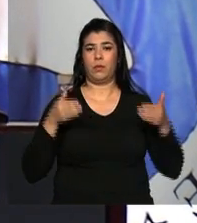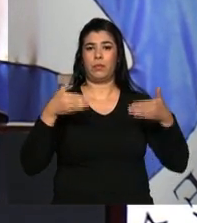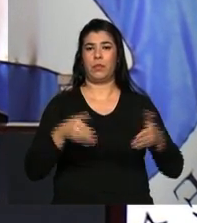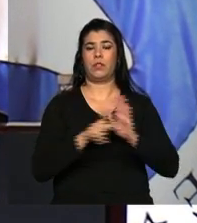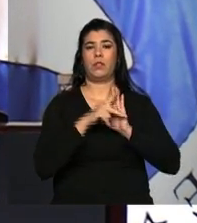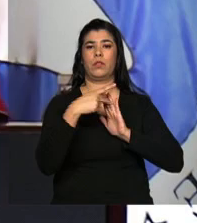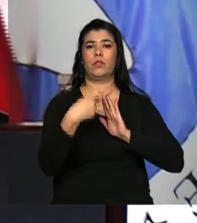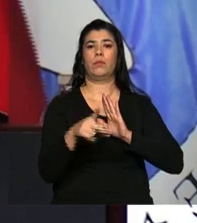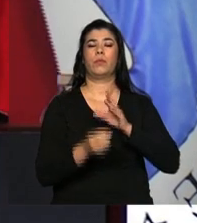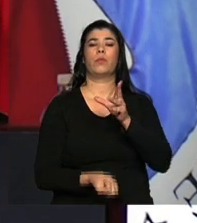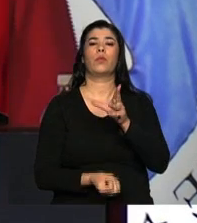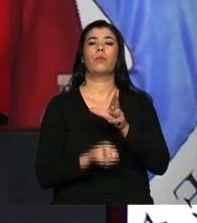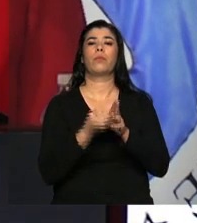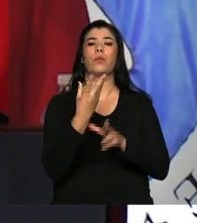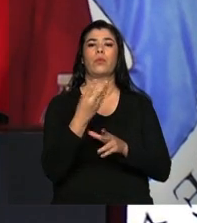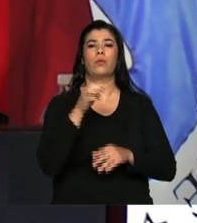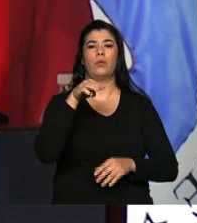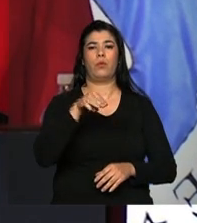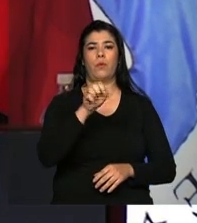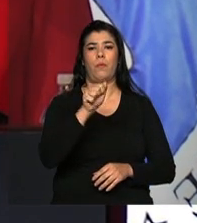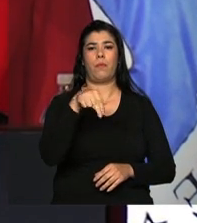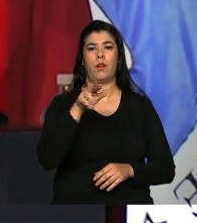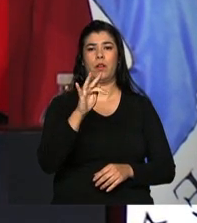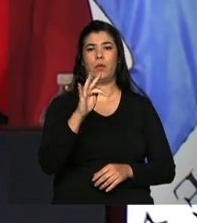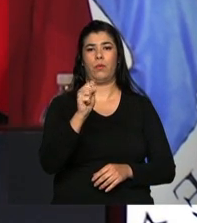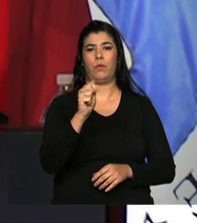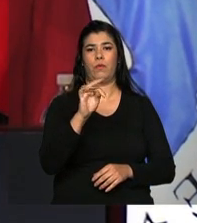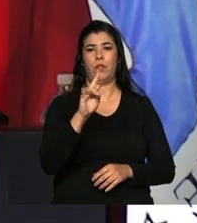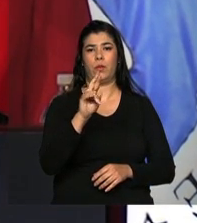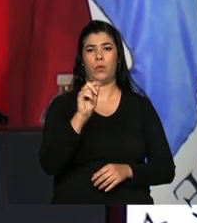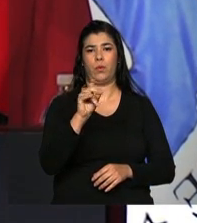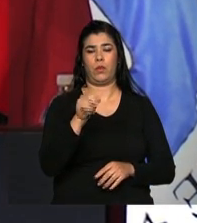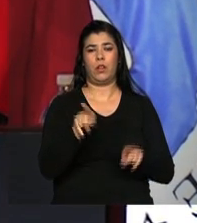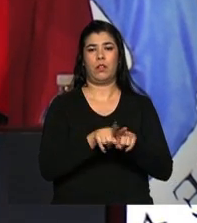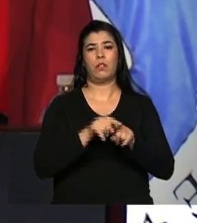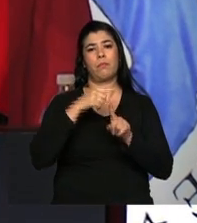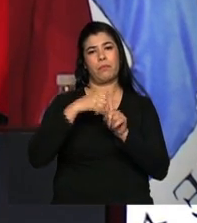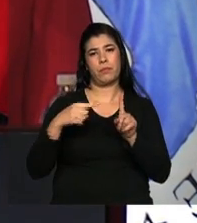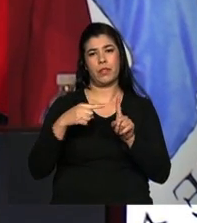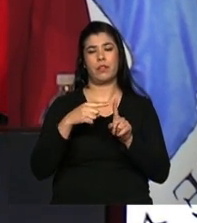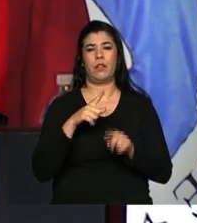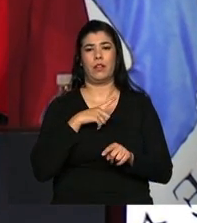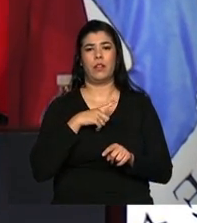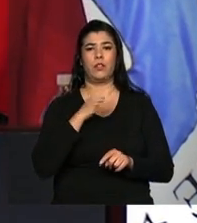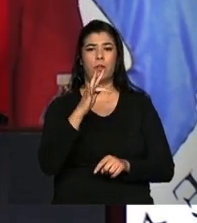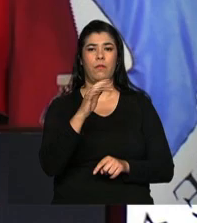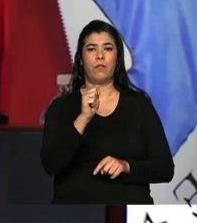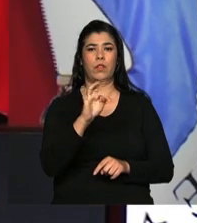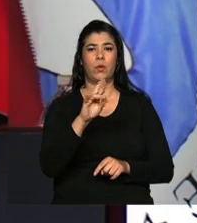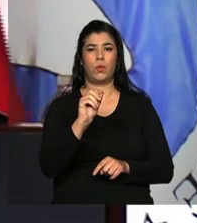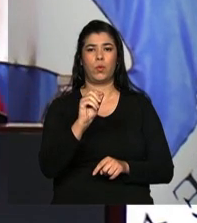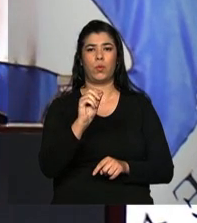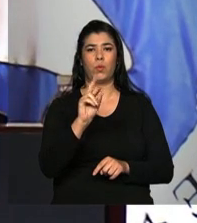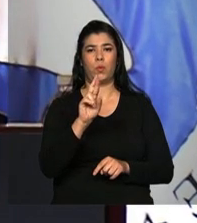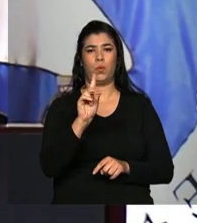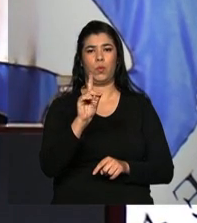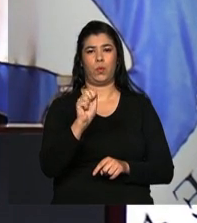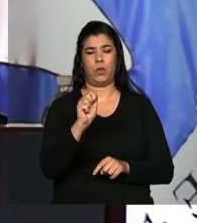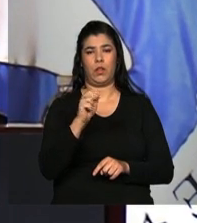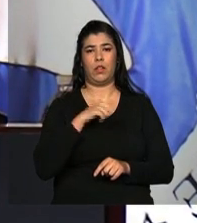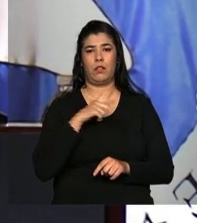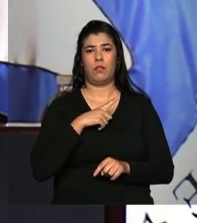participação de produtos manufaturados e semi-manufaturados nas exportações brasileiras. As